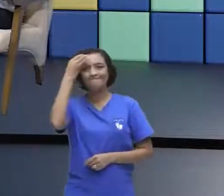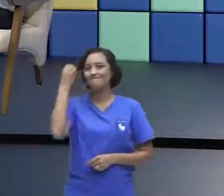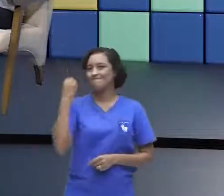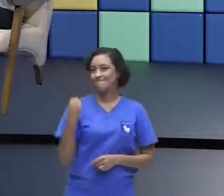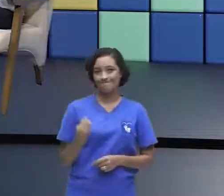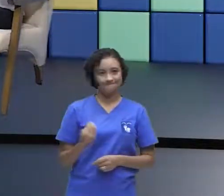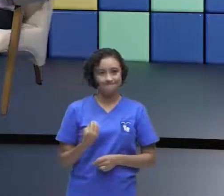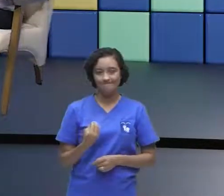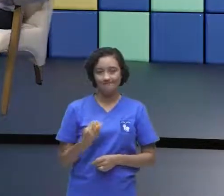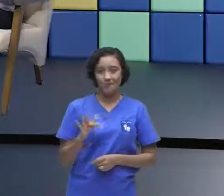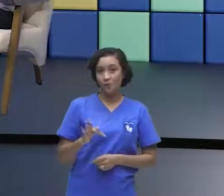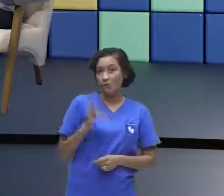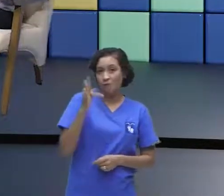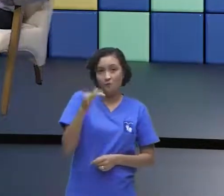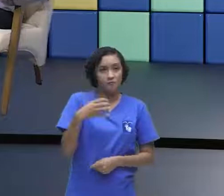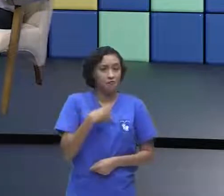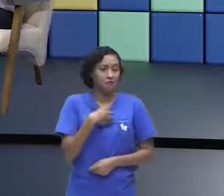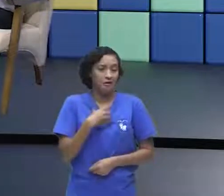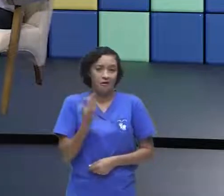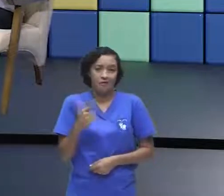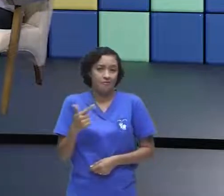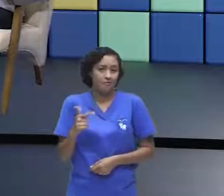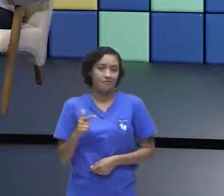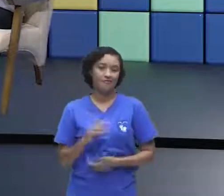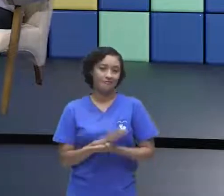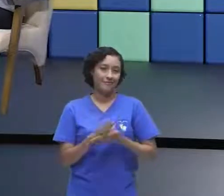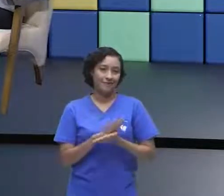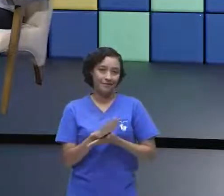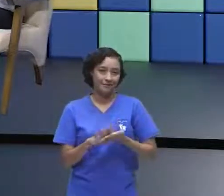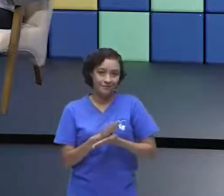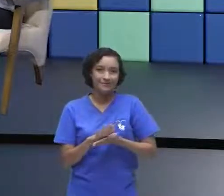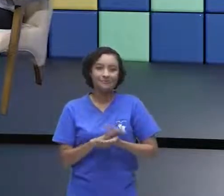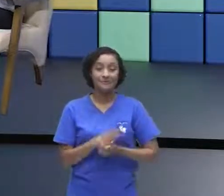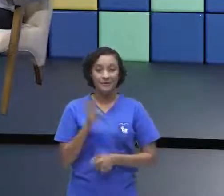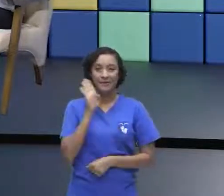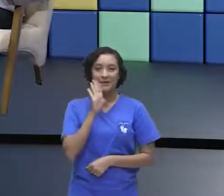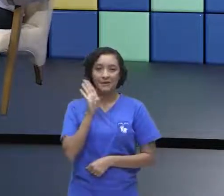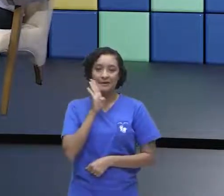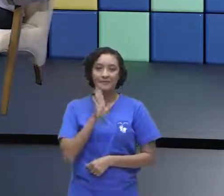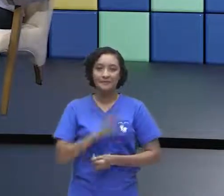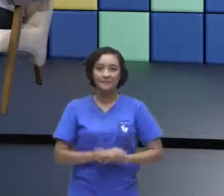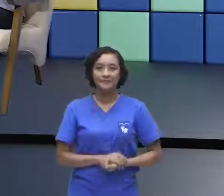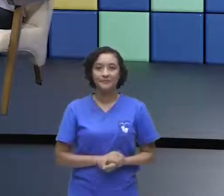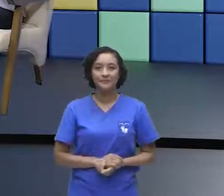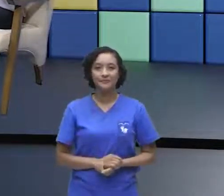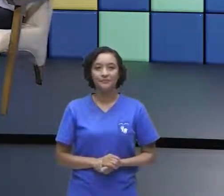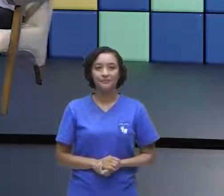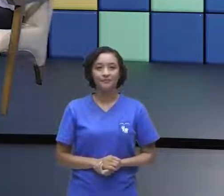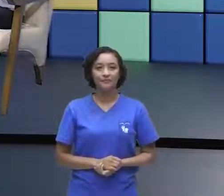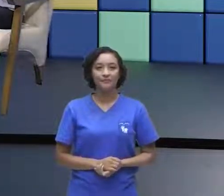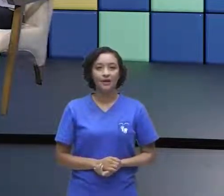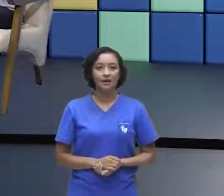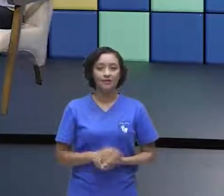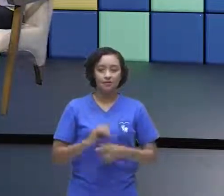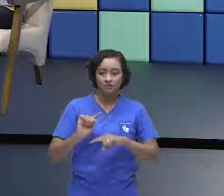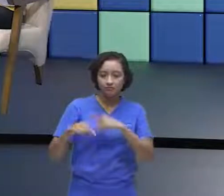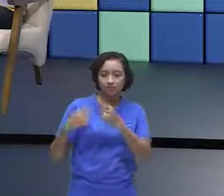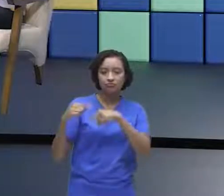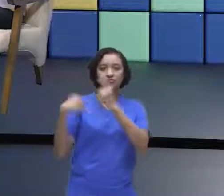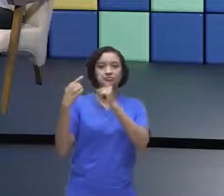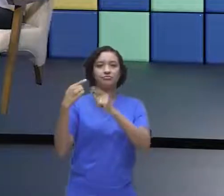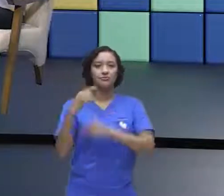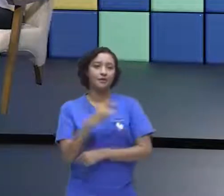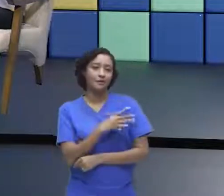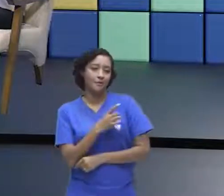intensidade se você ultrapassa aquela barreira, né? Então é bem legal essa questão do medo mesmo, né? Da gente se reconhecer e saber